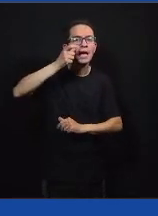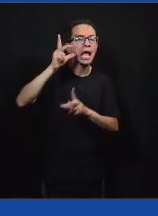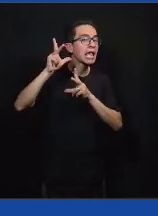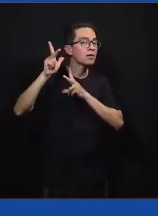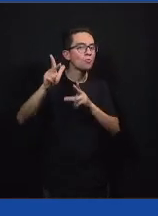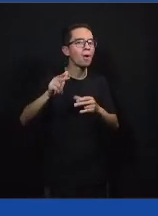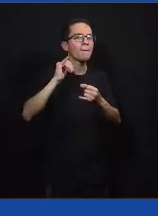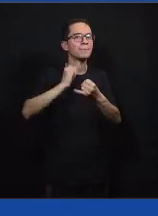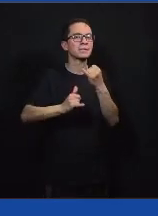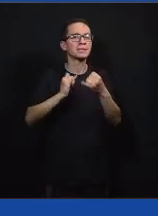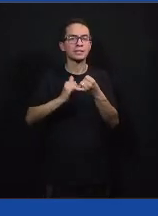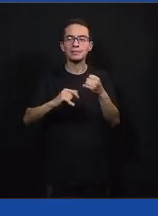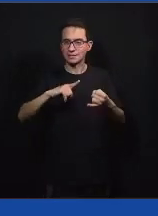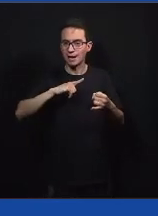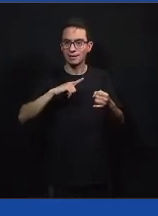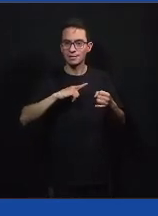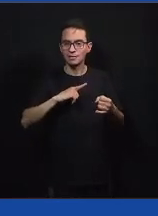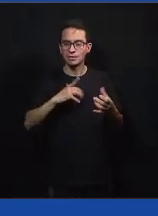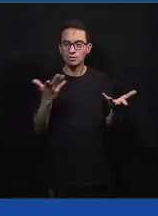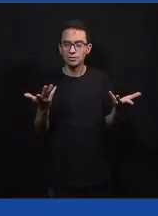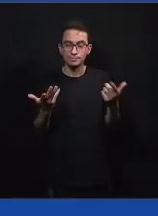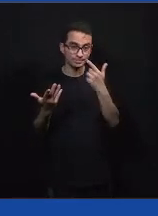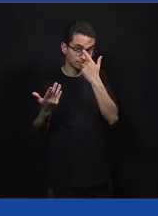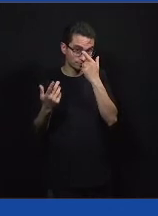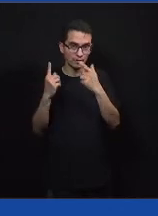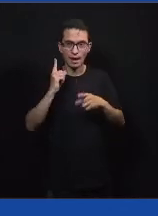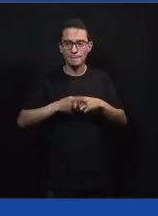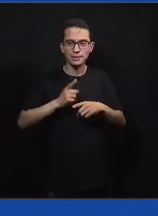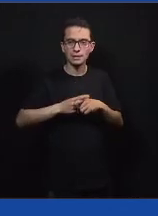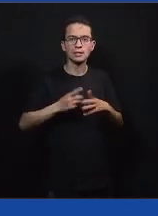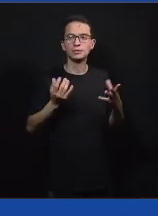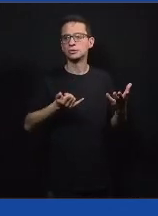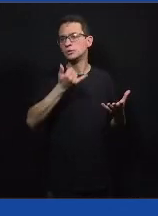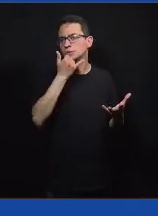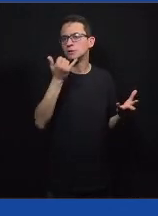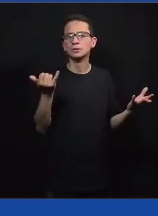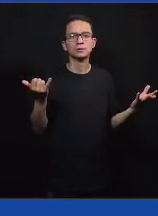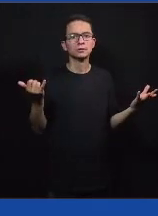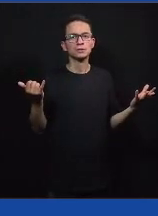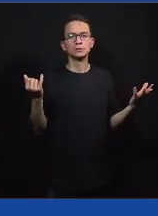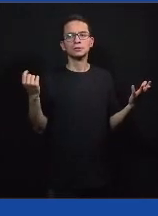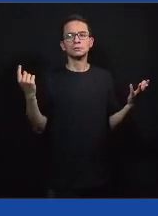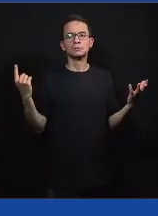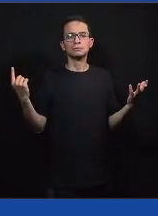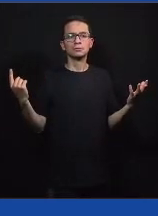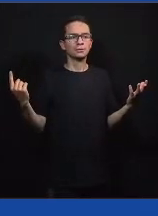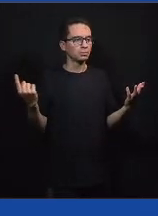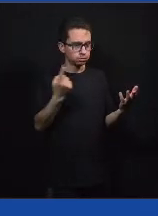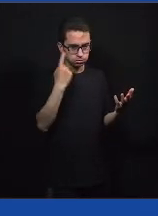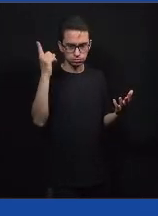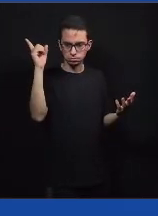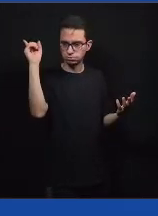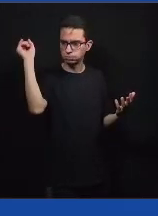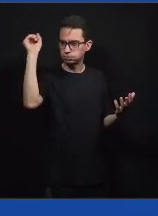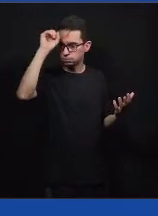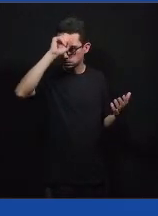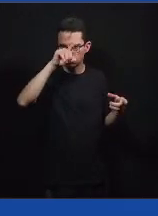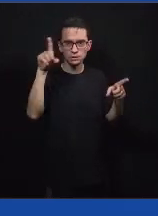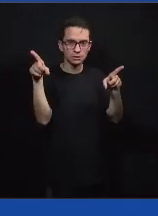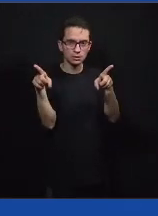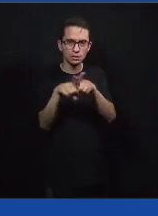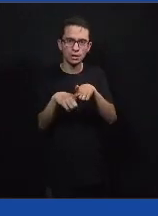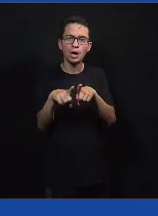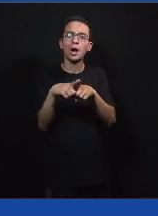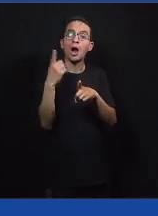parecida durante Essa anemia por que de certa forma foi uma a gente tá vivendo uma situação muito difícil mas olha só